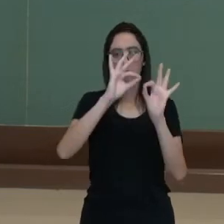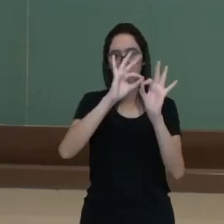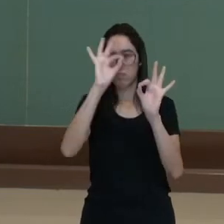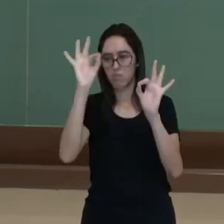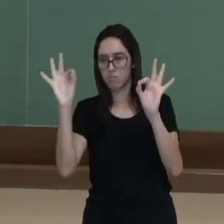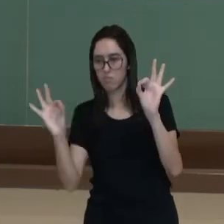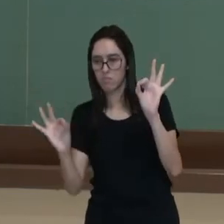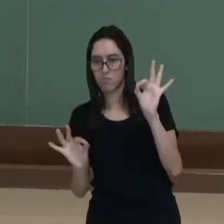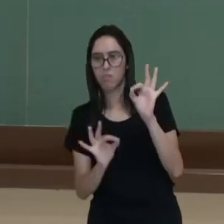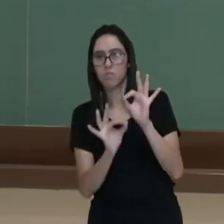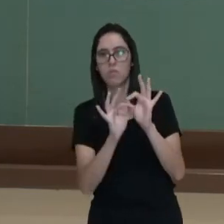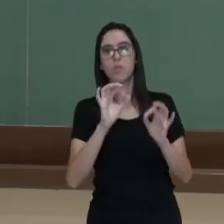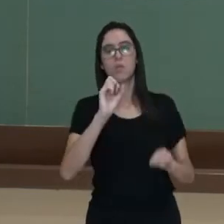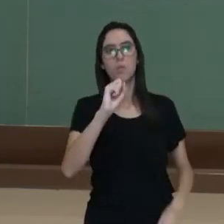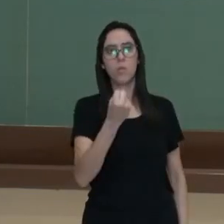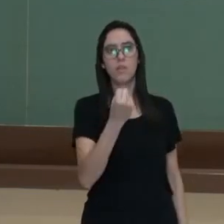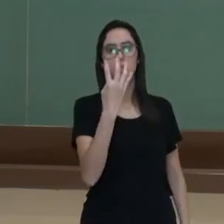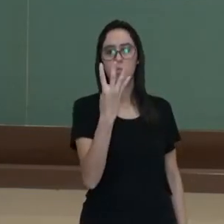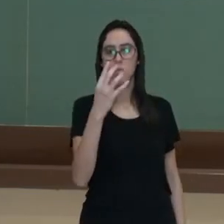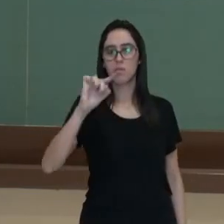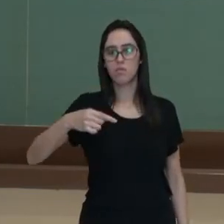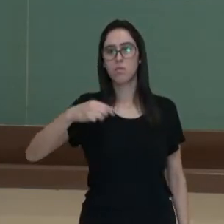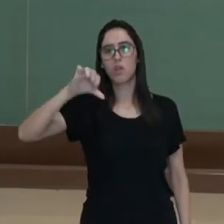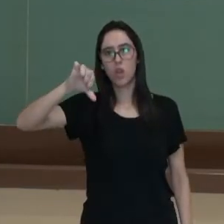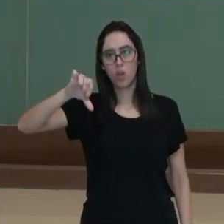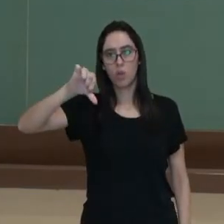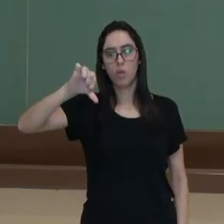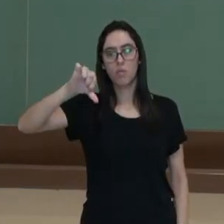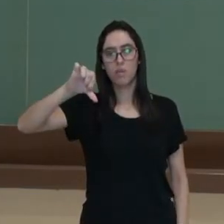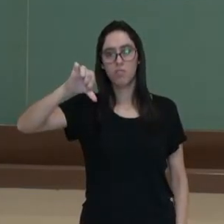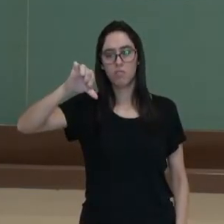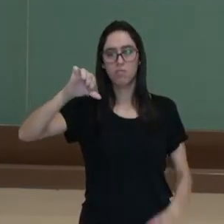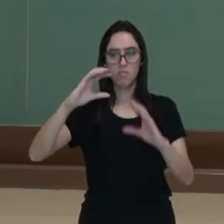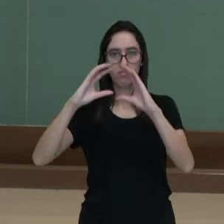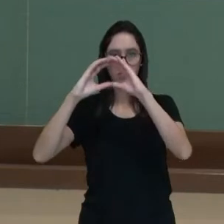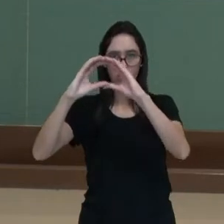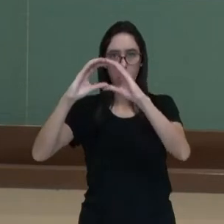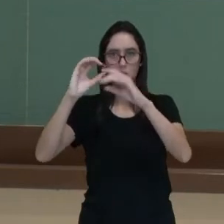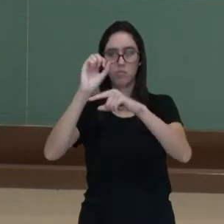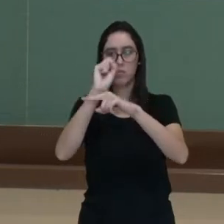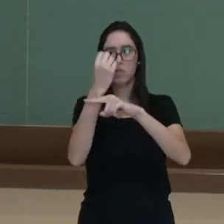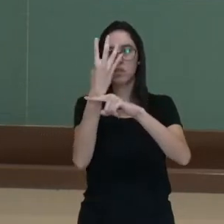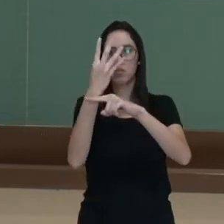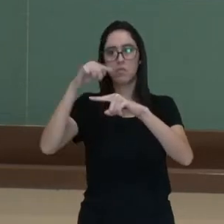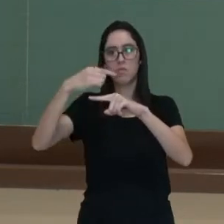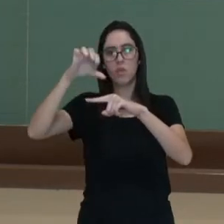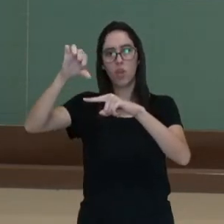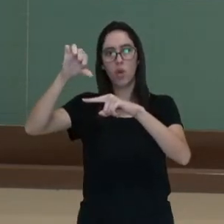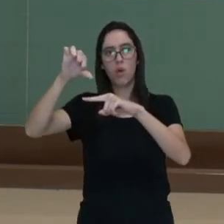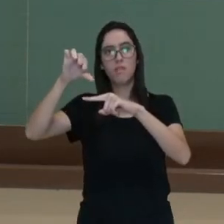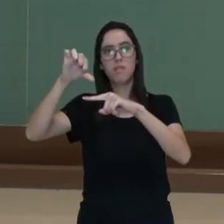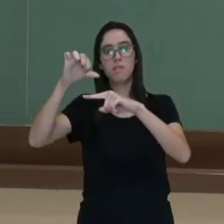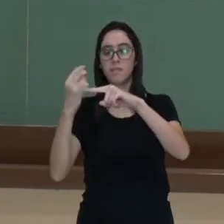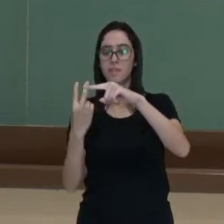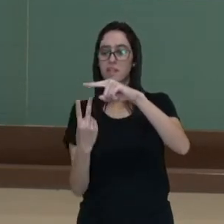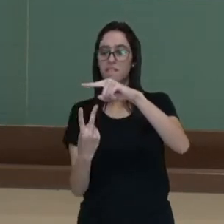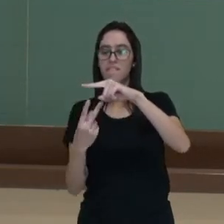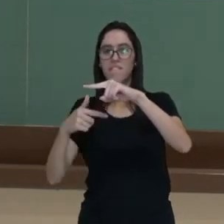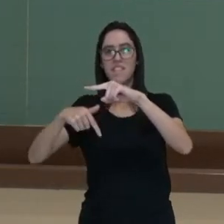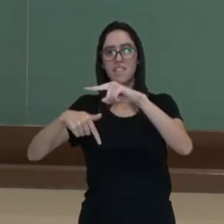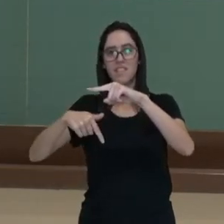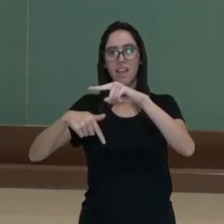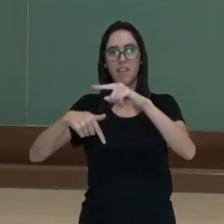circunferência, 84,9, e dividiu pelo diâmetro, ó, uma fração é uma divisão, 27